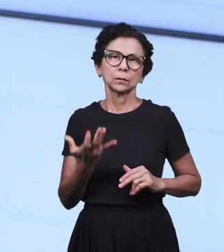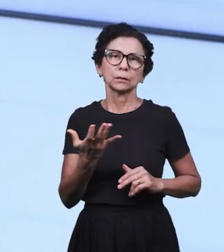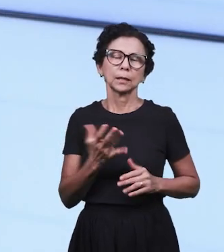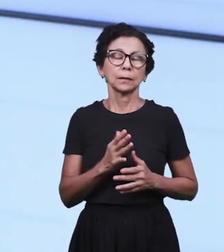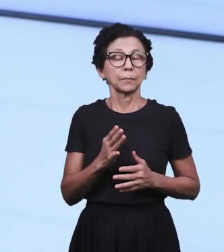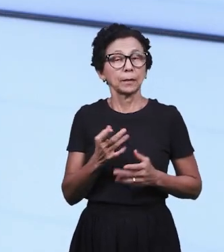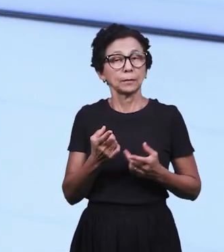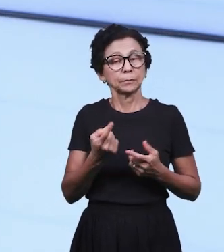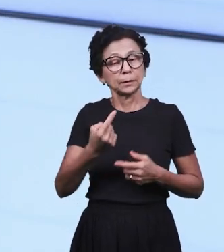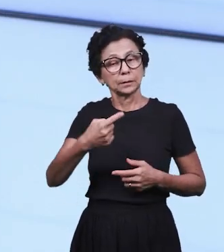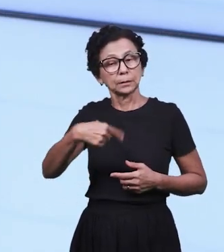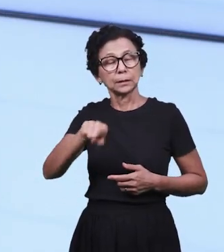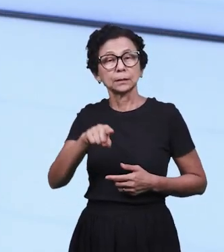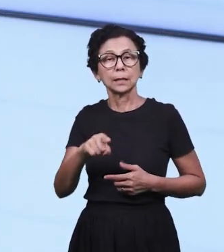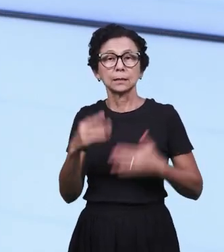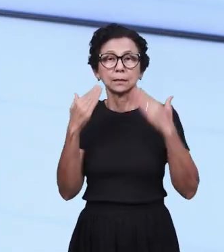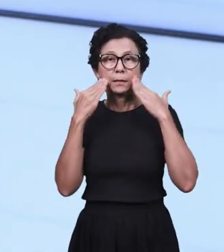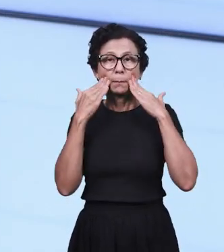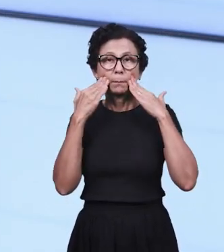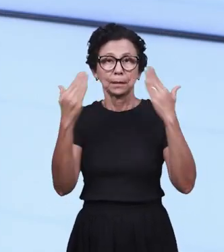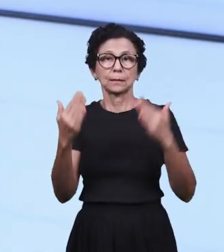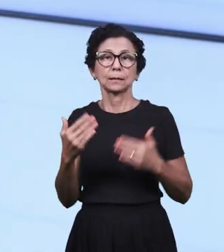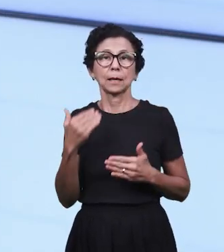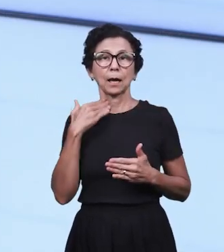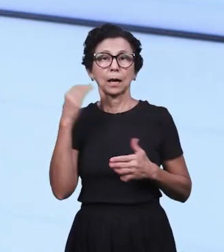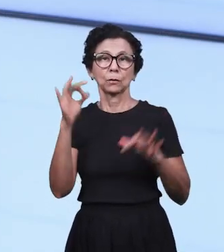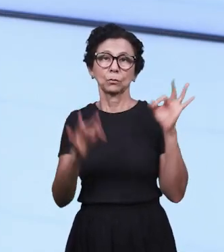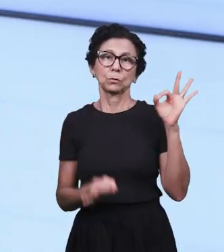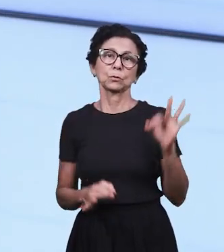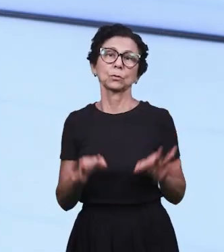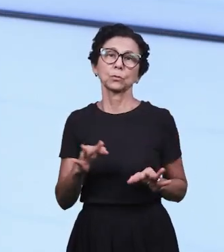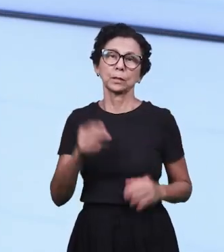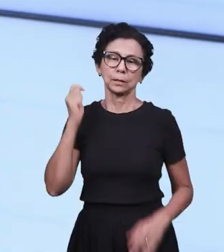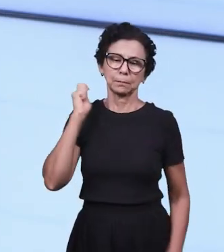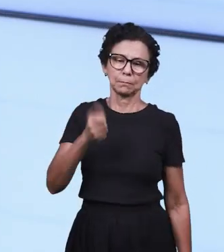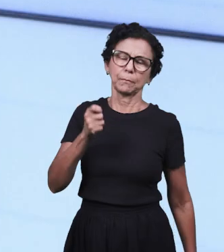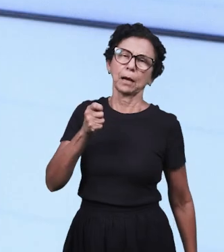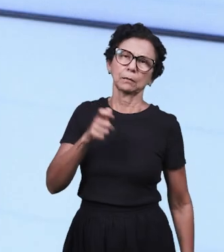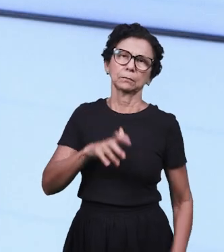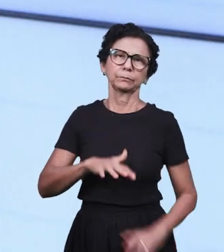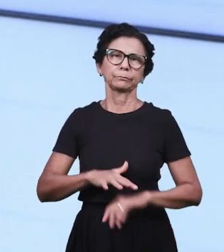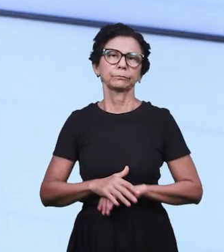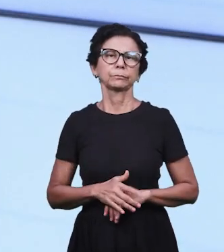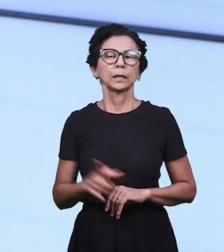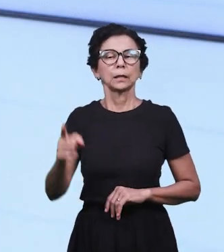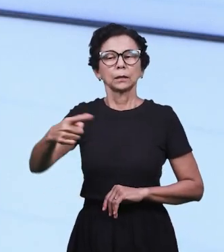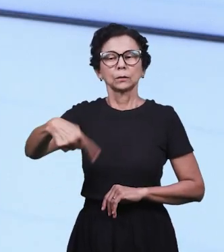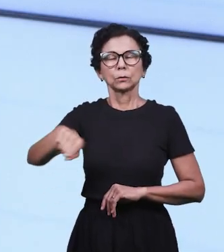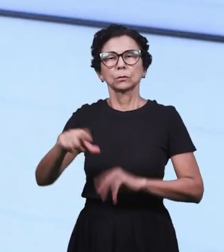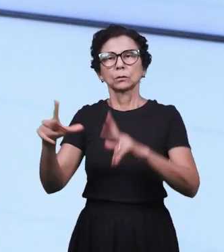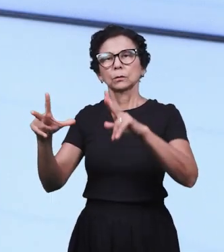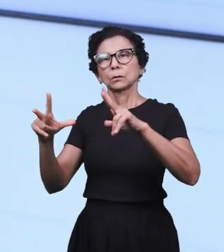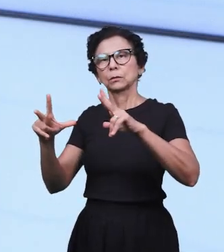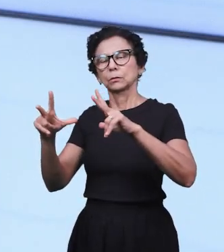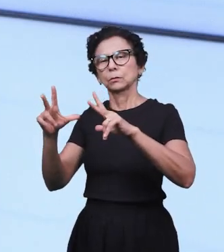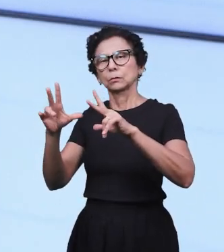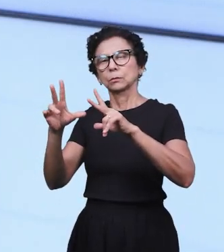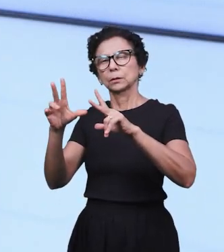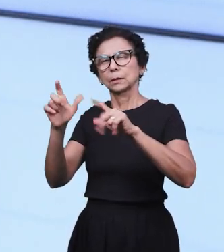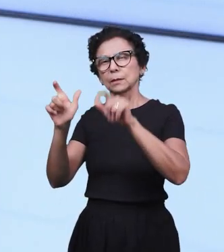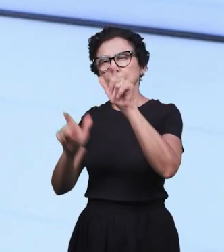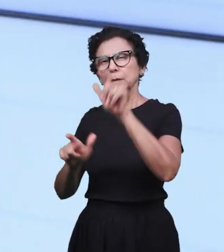vai conduzir e vai então trazer as coisas de forma que todos os herdeiros sejam contemplados